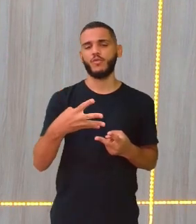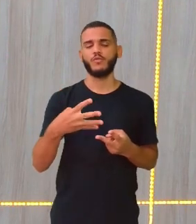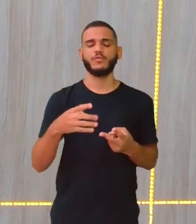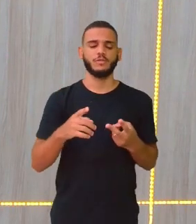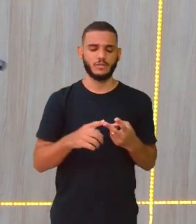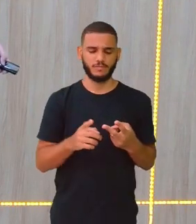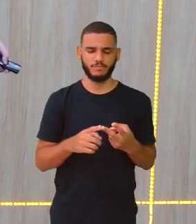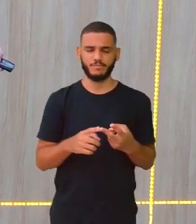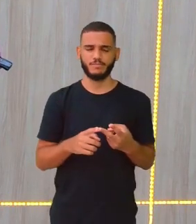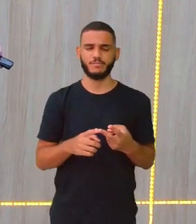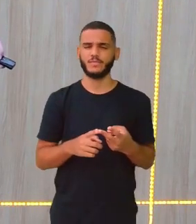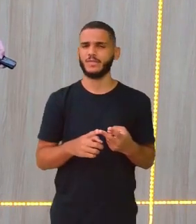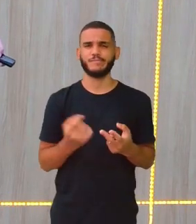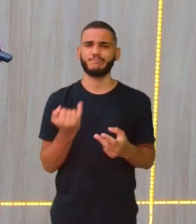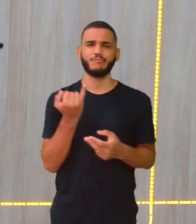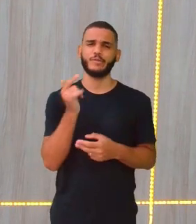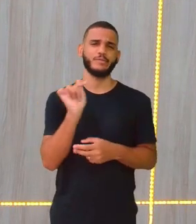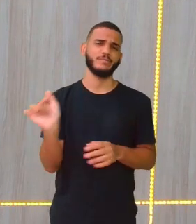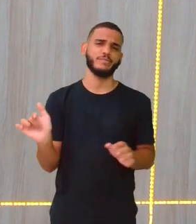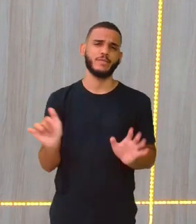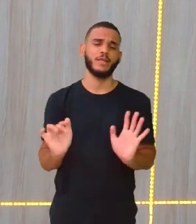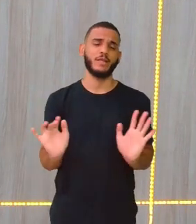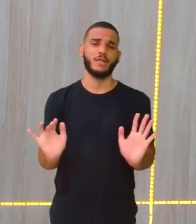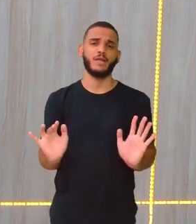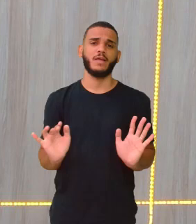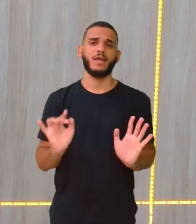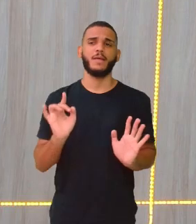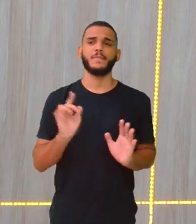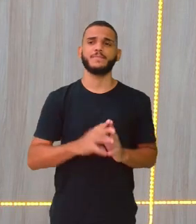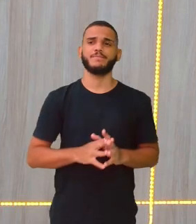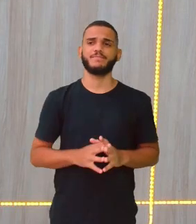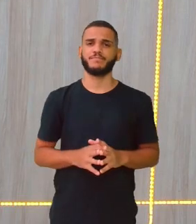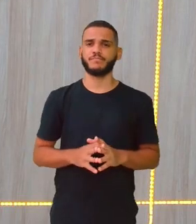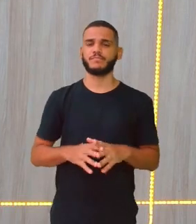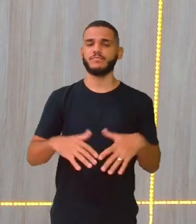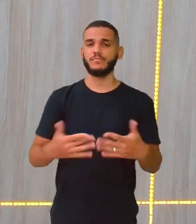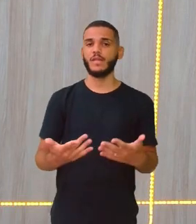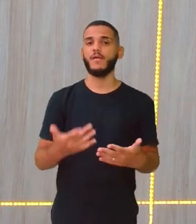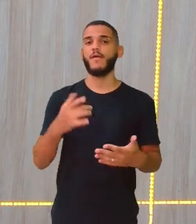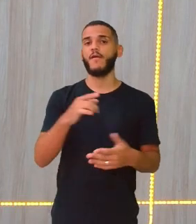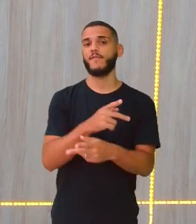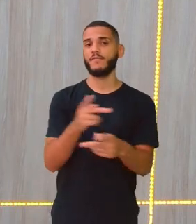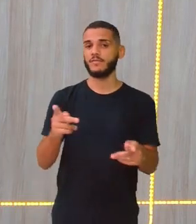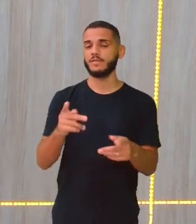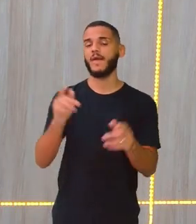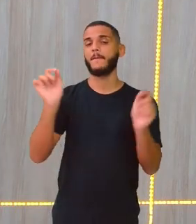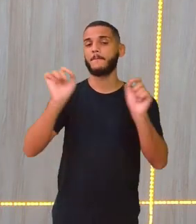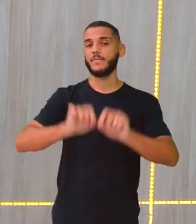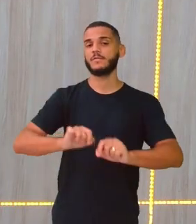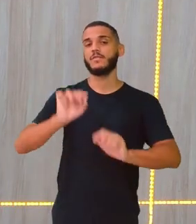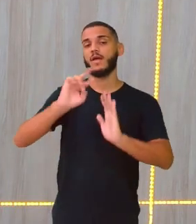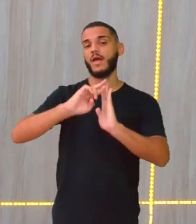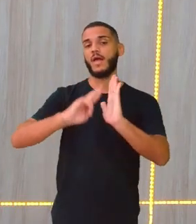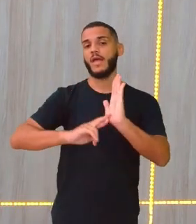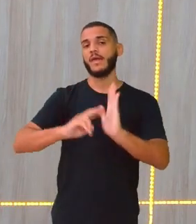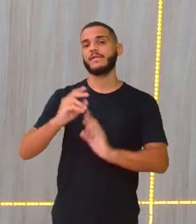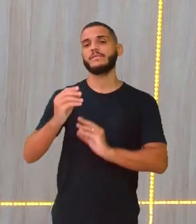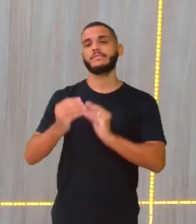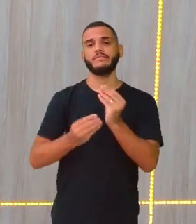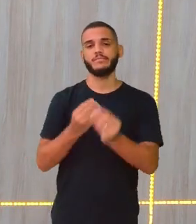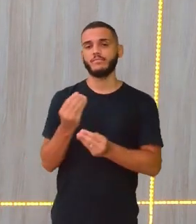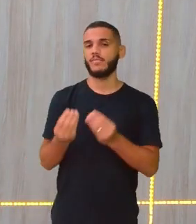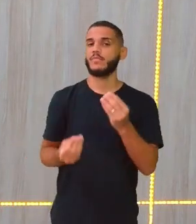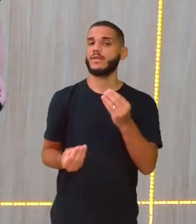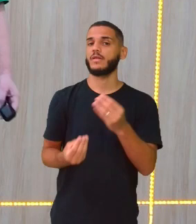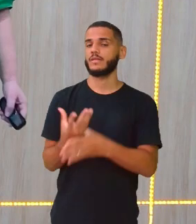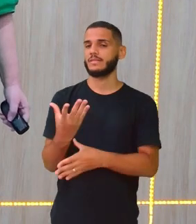2014, não importa. O que vai acontecer? Provavelmente, essa regra de formação